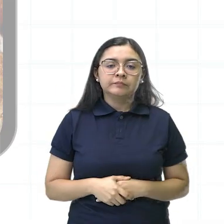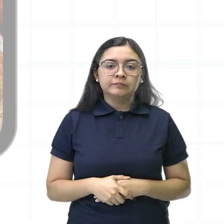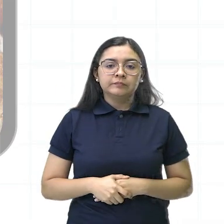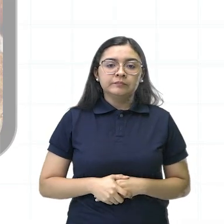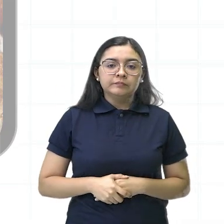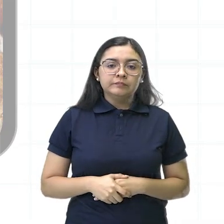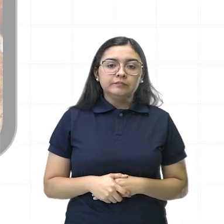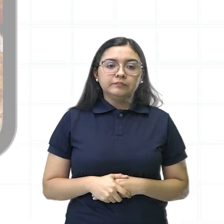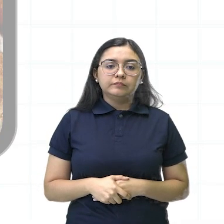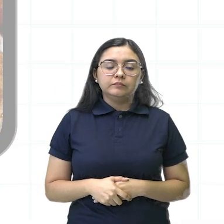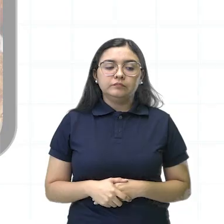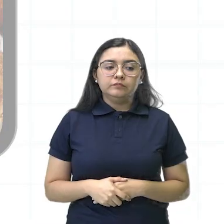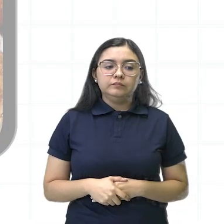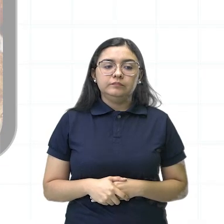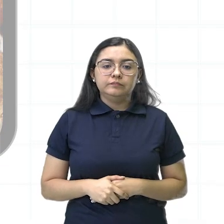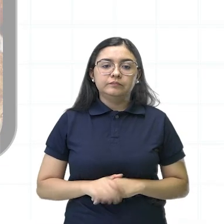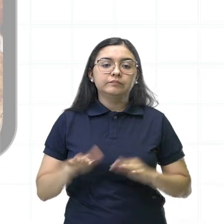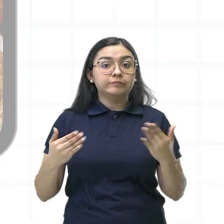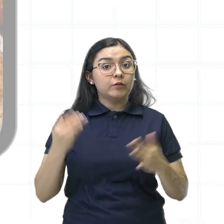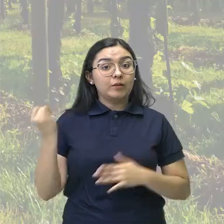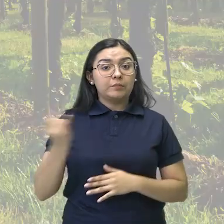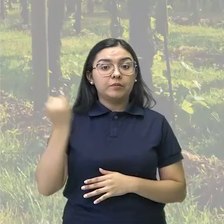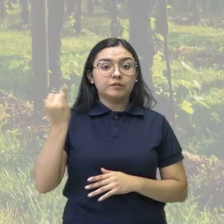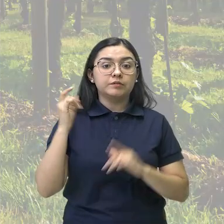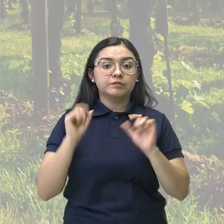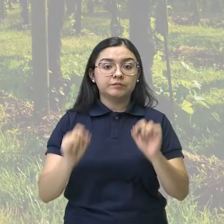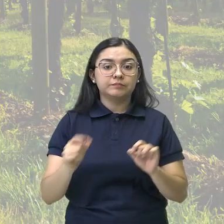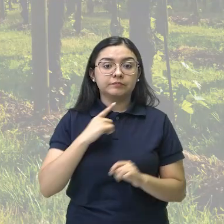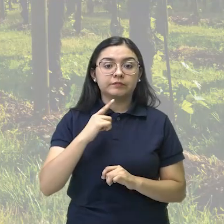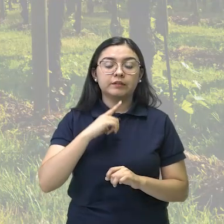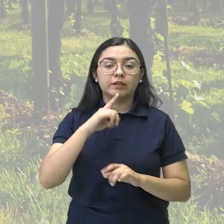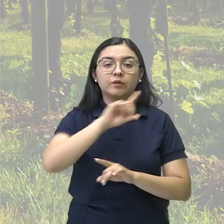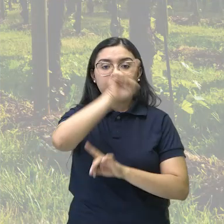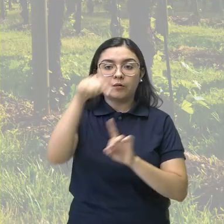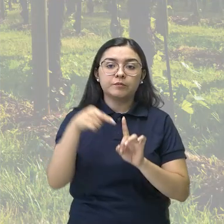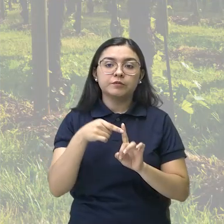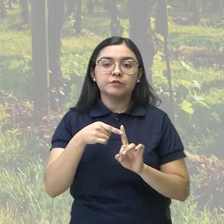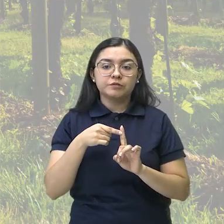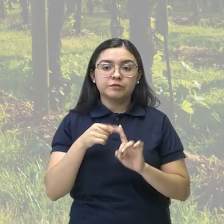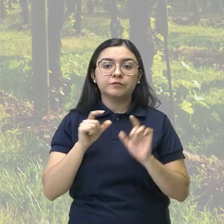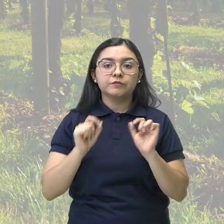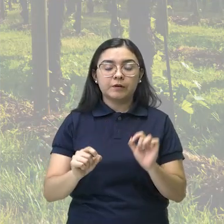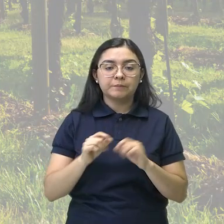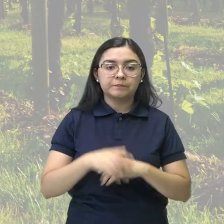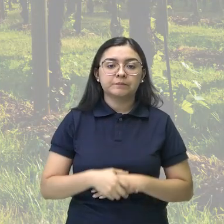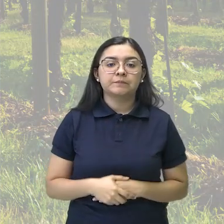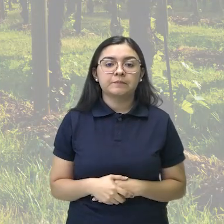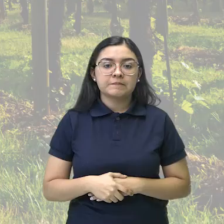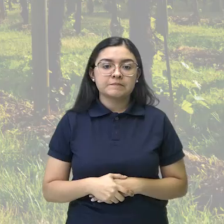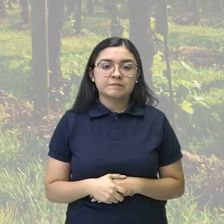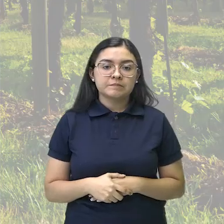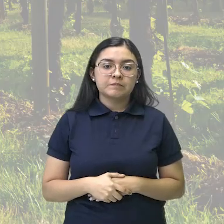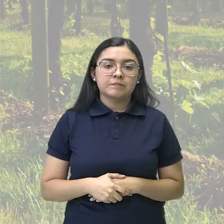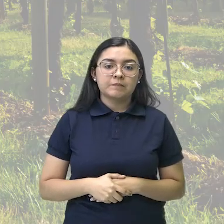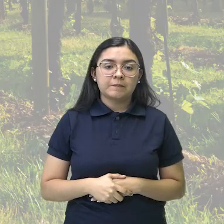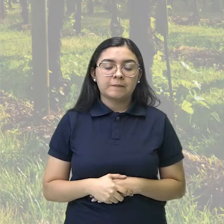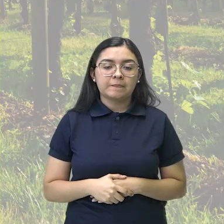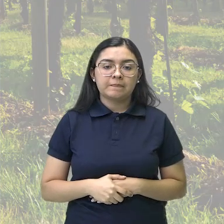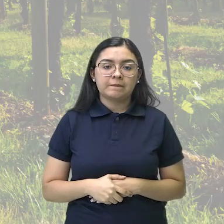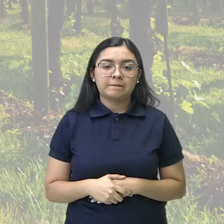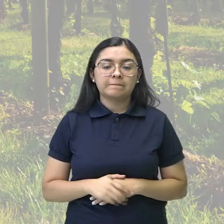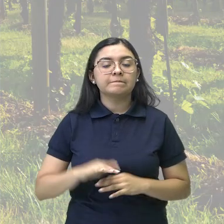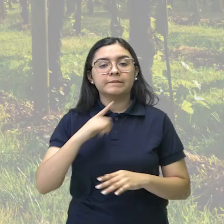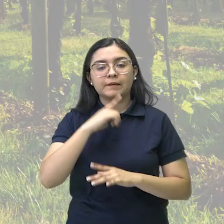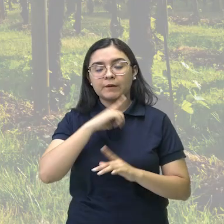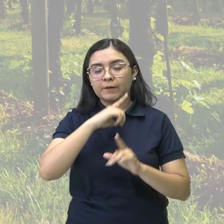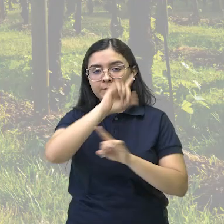a técnica da fermentação do pão aí é importantíssima, ela tem como objetivo aliás, fermentação do trigo, né? Tem